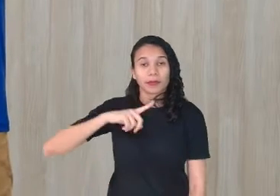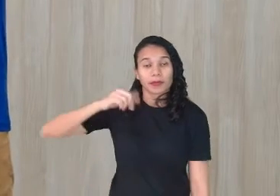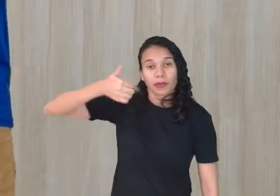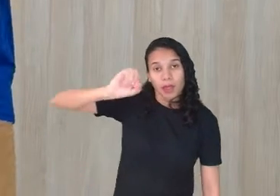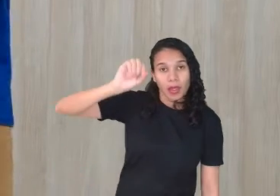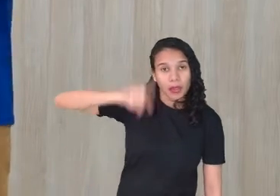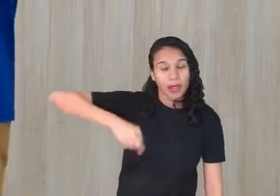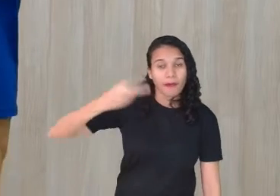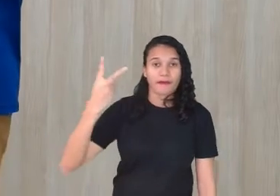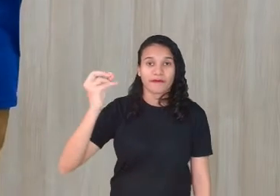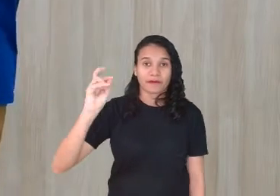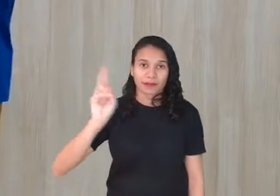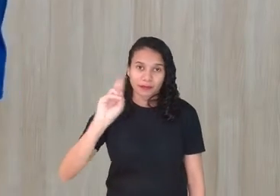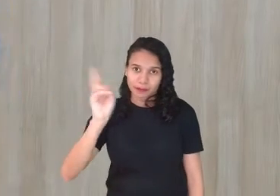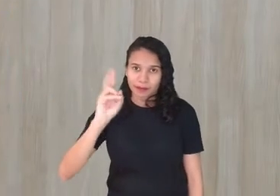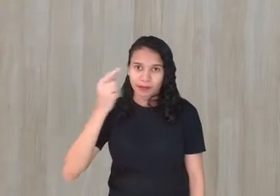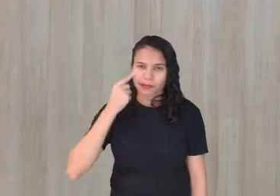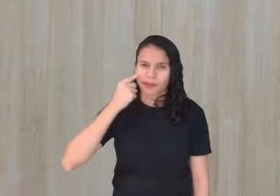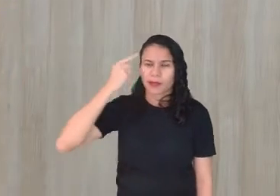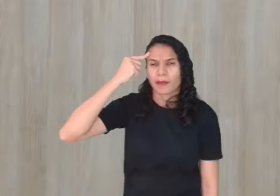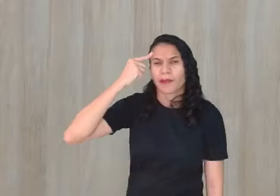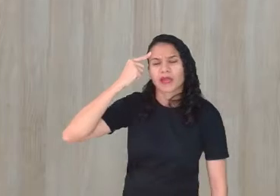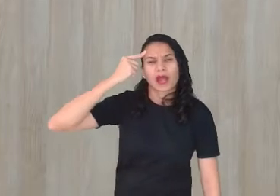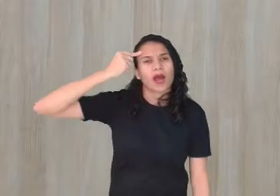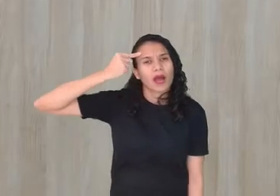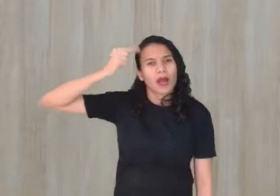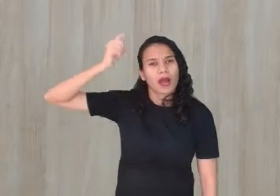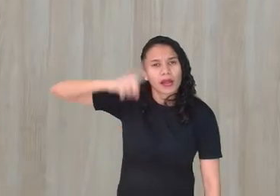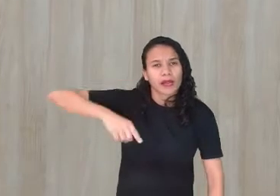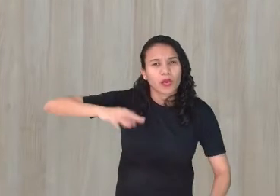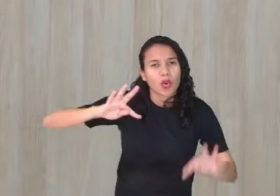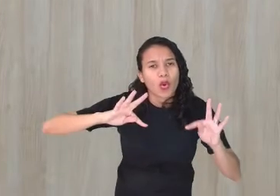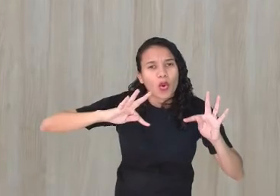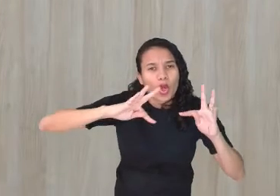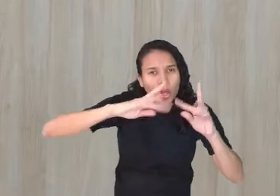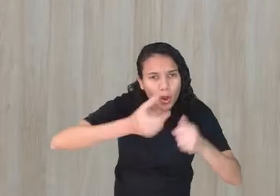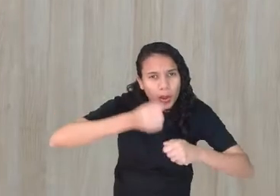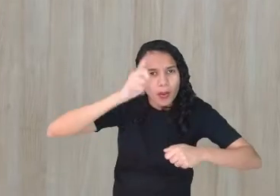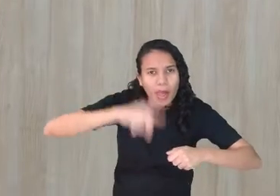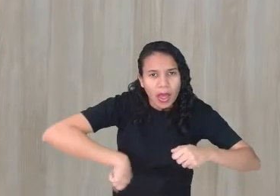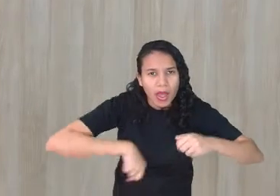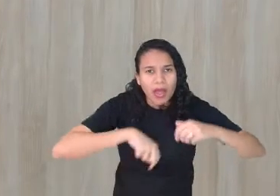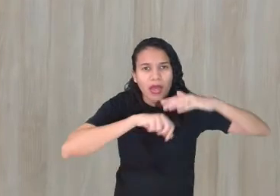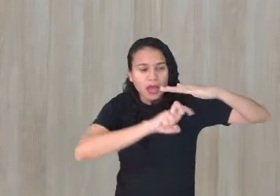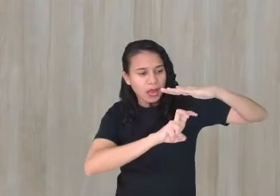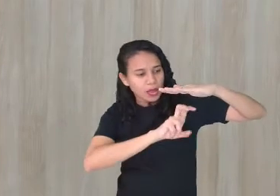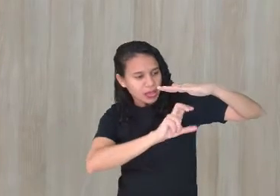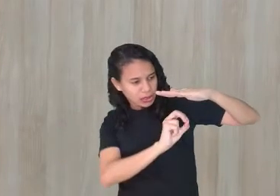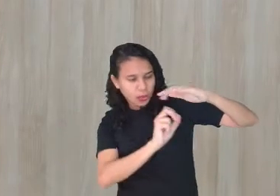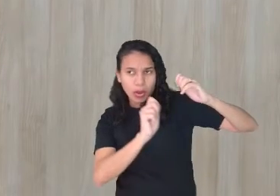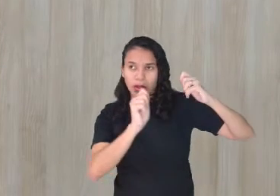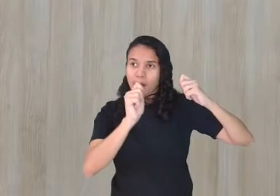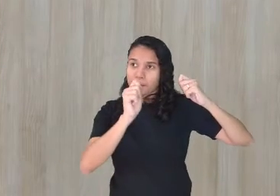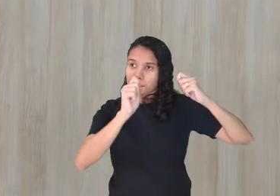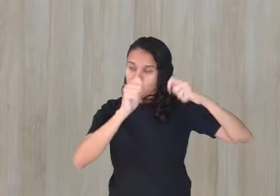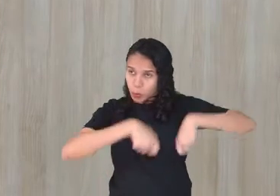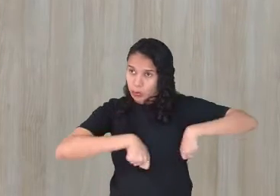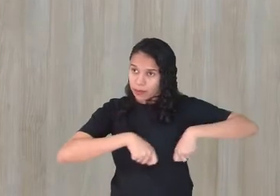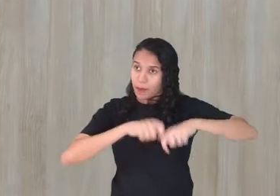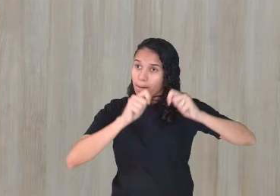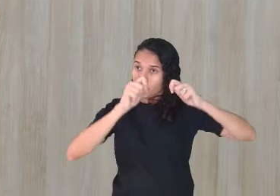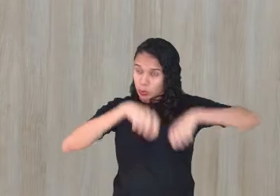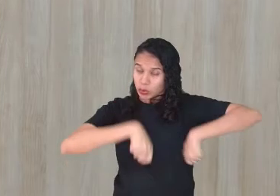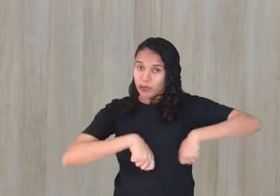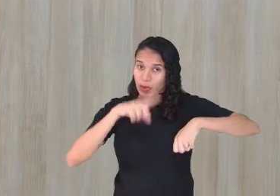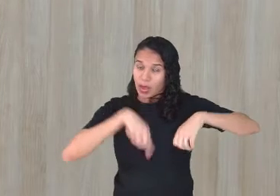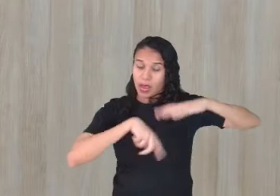R$20. Pensa comigo. O total de camisas que eu tenho é 50. Então, casos possíveis é